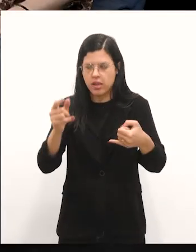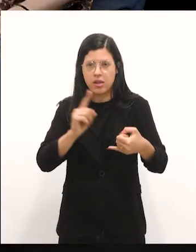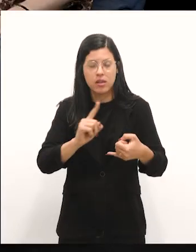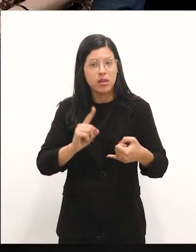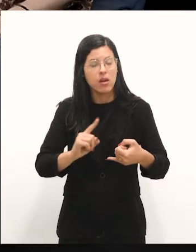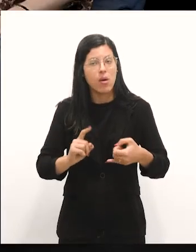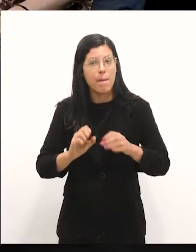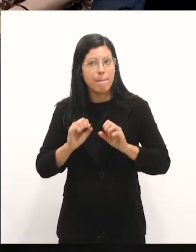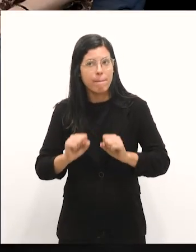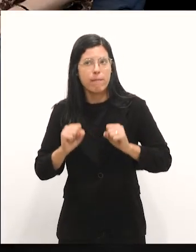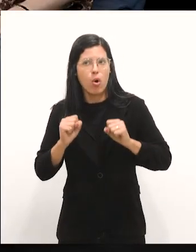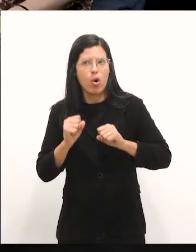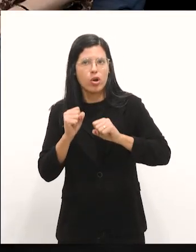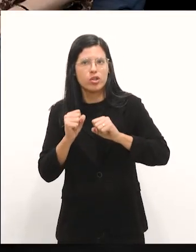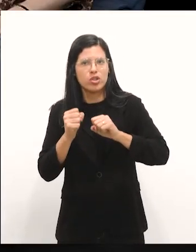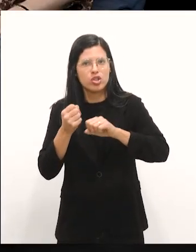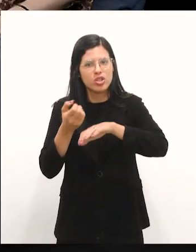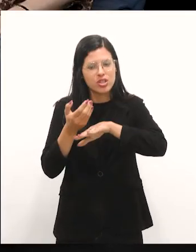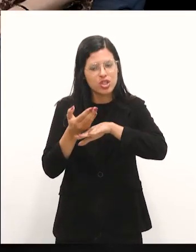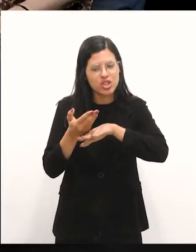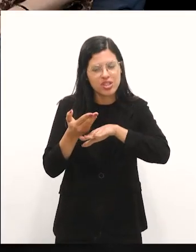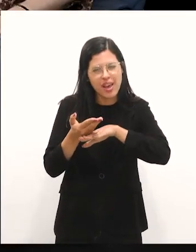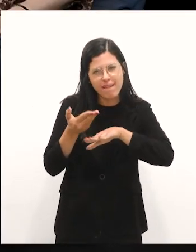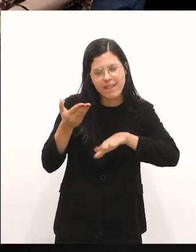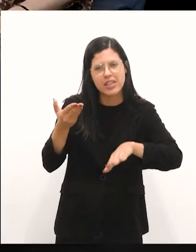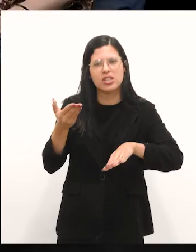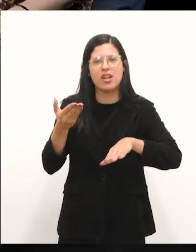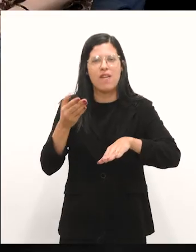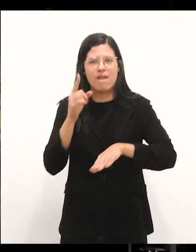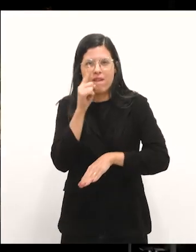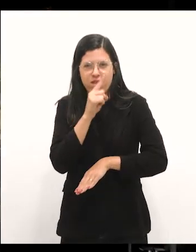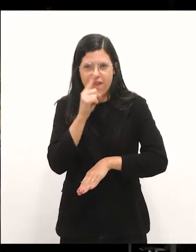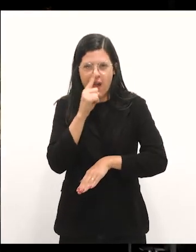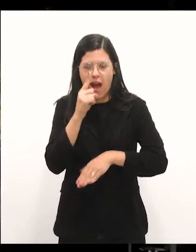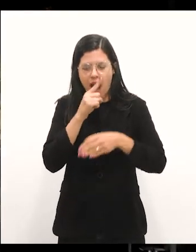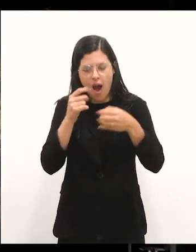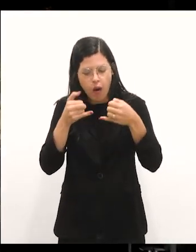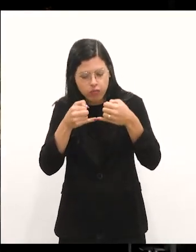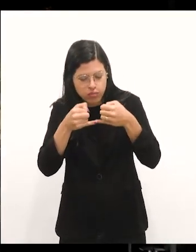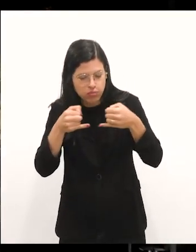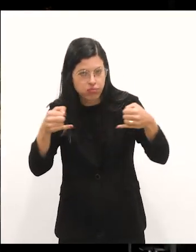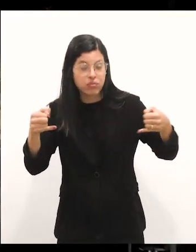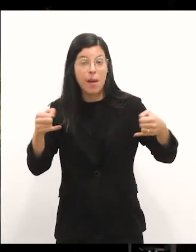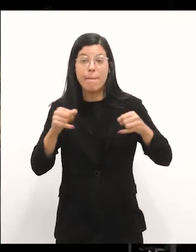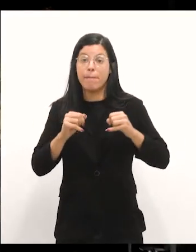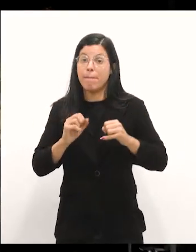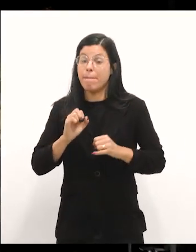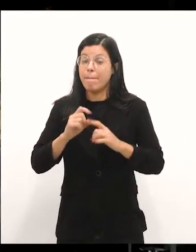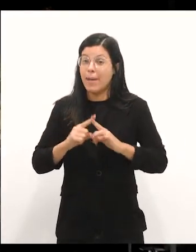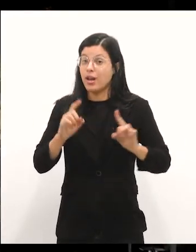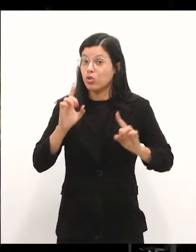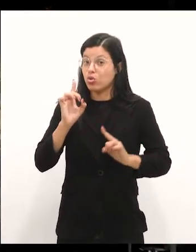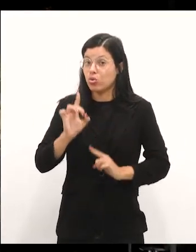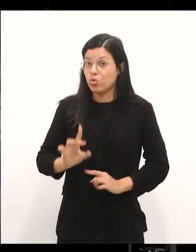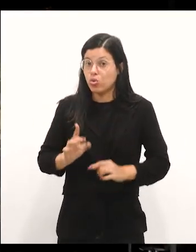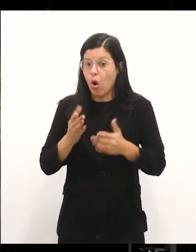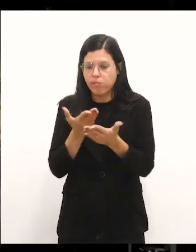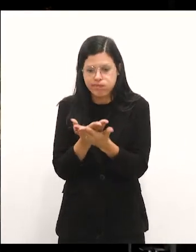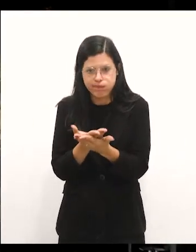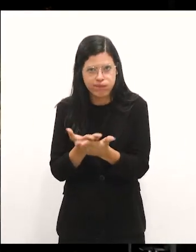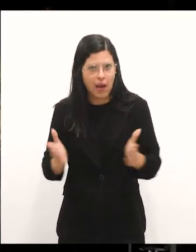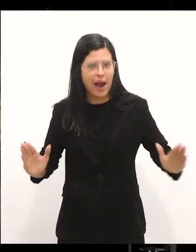Então, ele pode ser afastado, esse cordão ficar tênue, fraco, mas ele só é desligado totalmente quando o